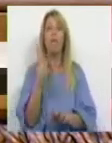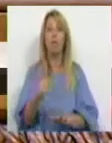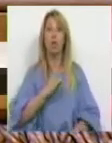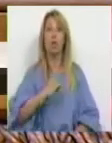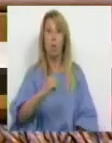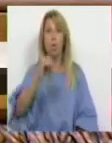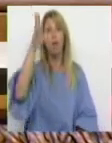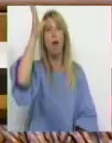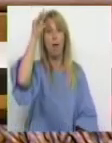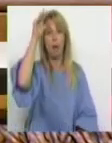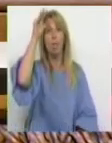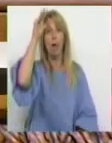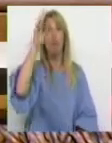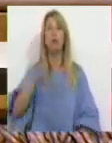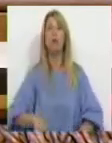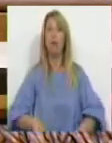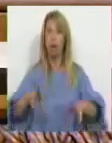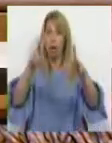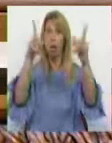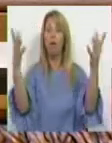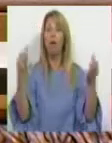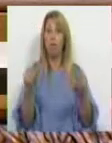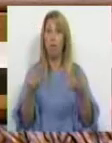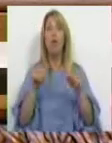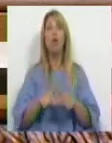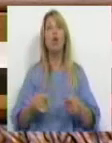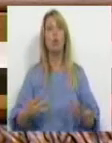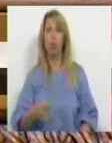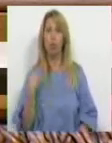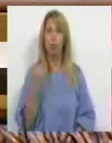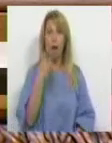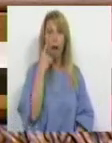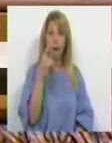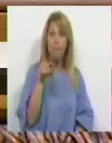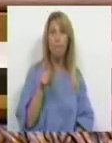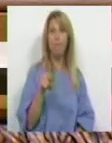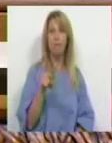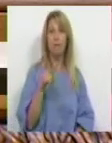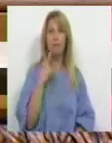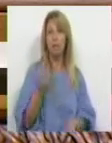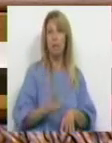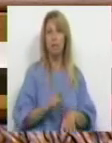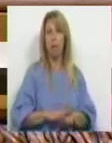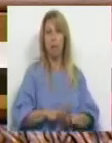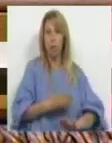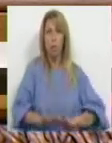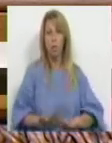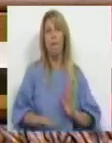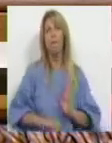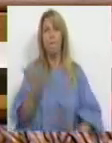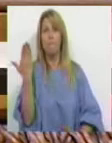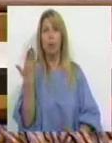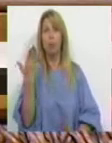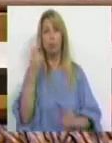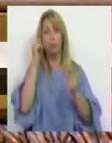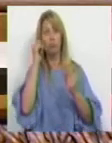animais evoluiu. E hoje temos muito mais essa percepção sobre essa evolução. Despertou